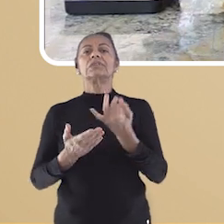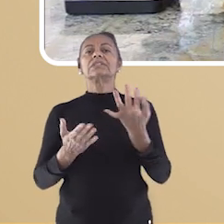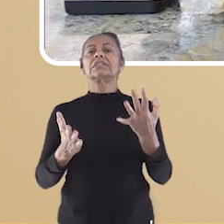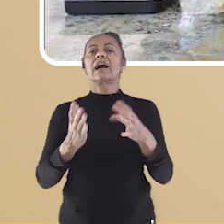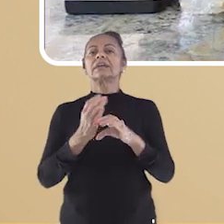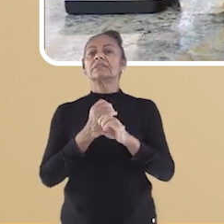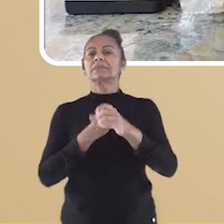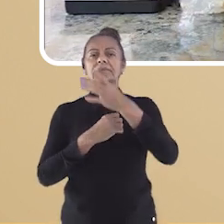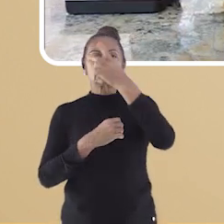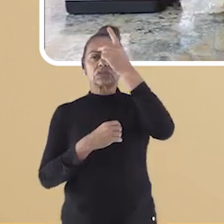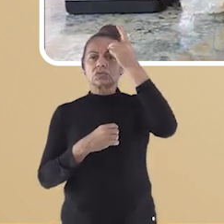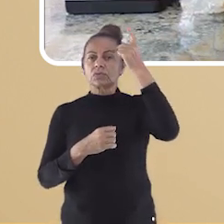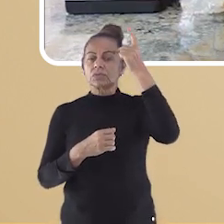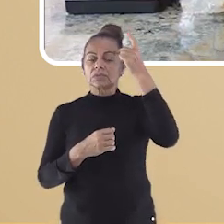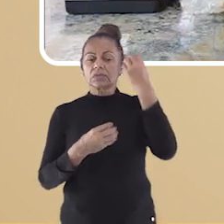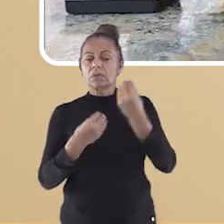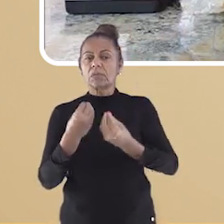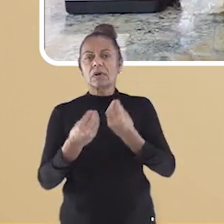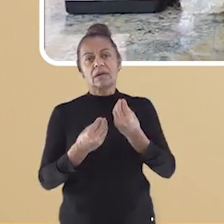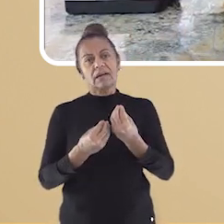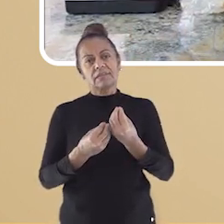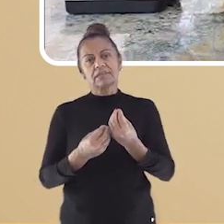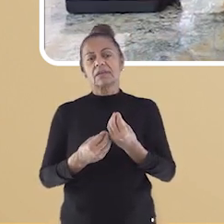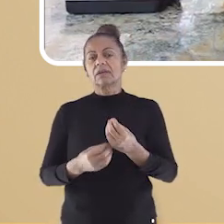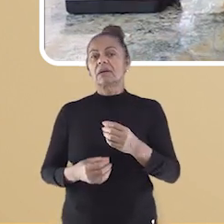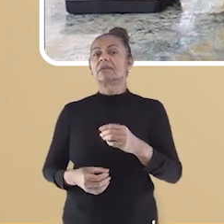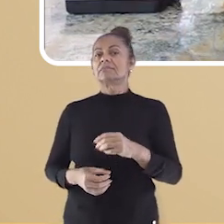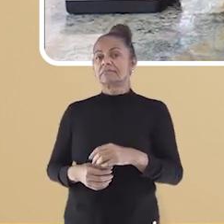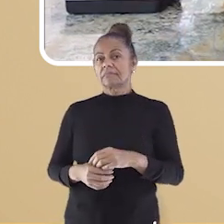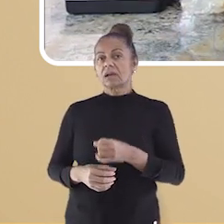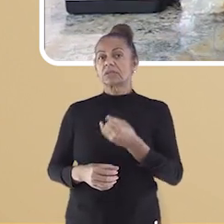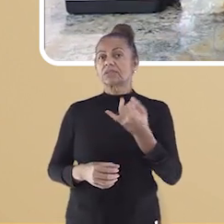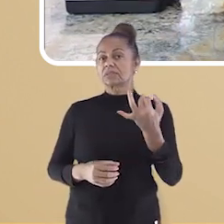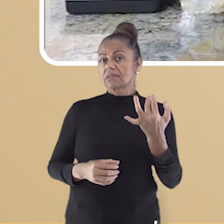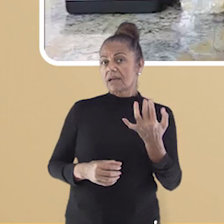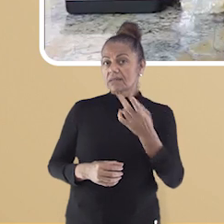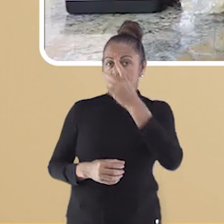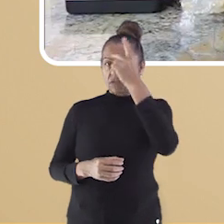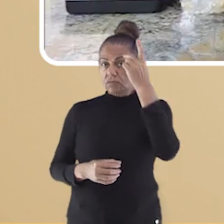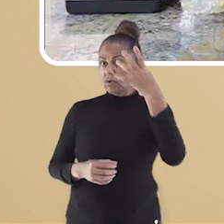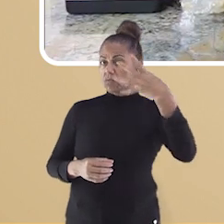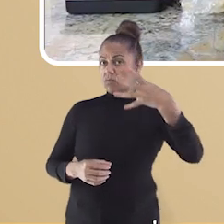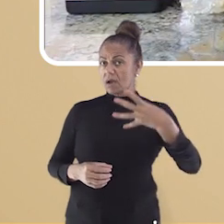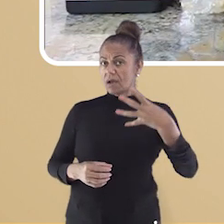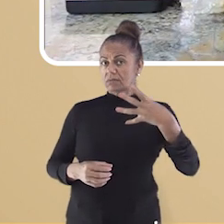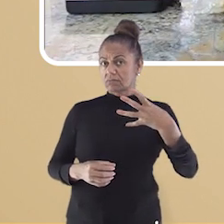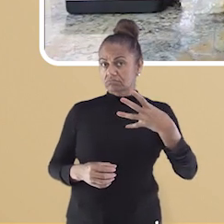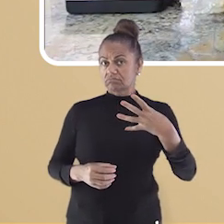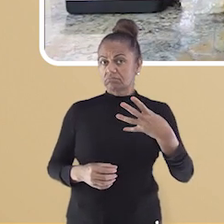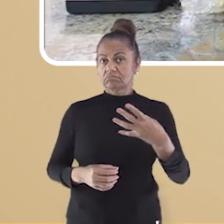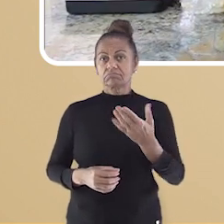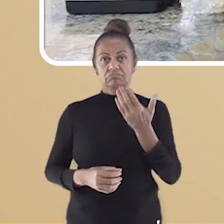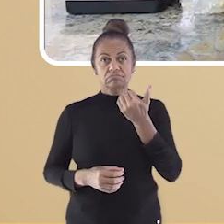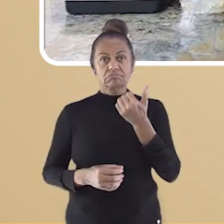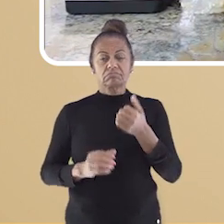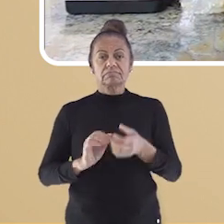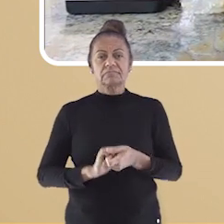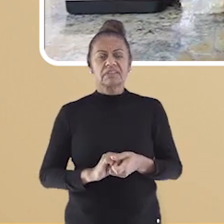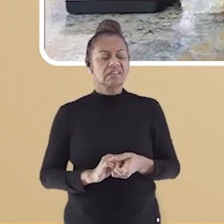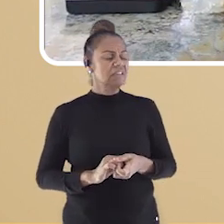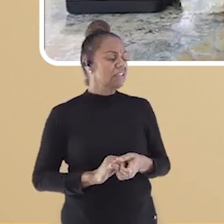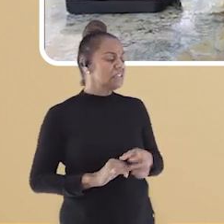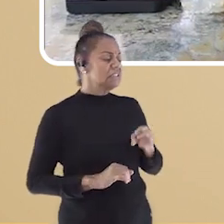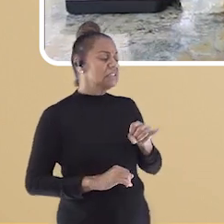Essa quantidade serve para 4 pessoas. Legal. E se eu quiser fazer assim para 2 pessoas? Então, para